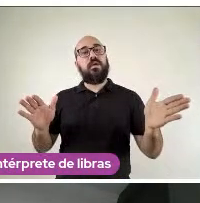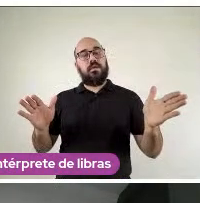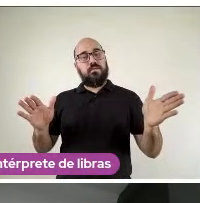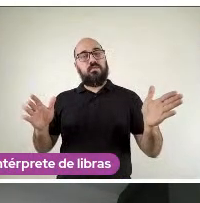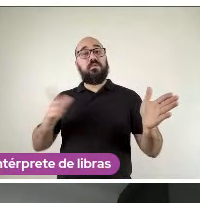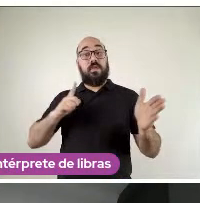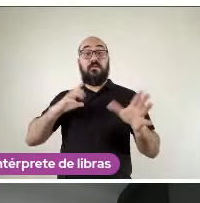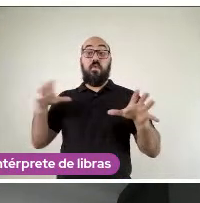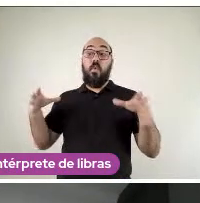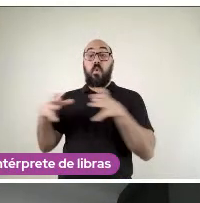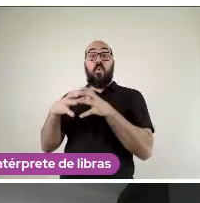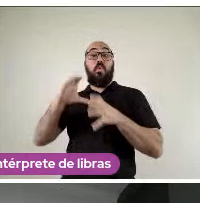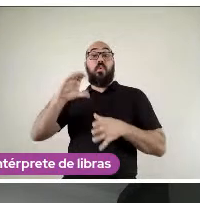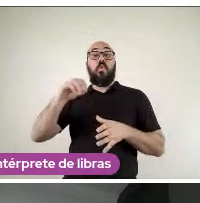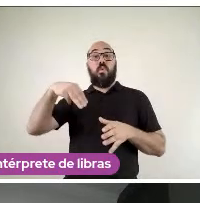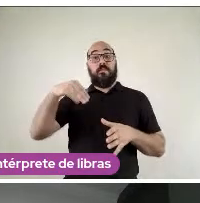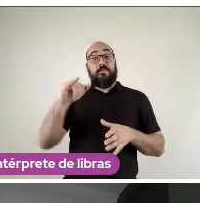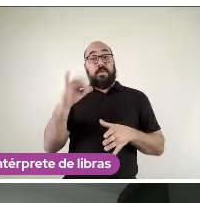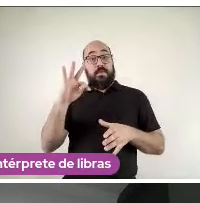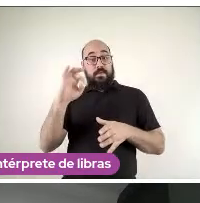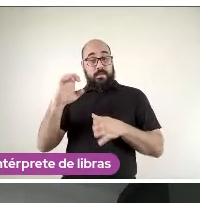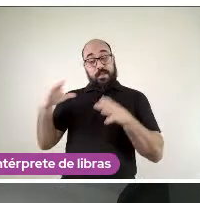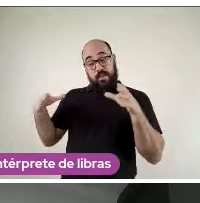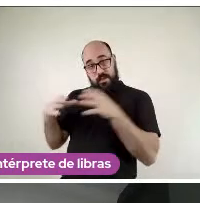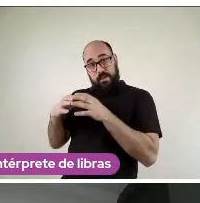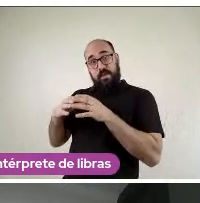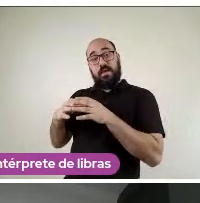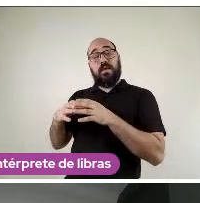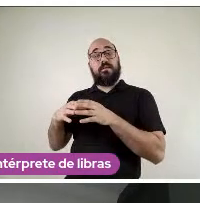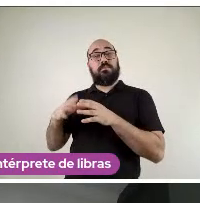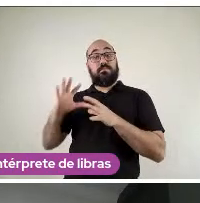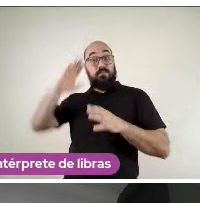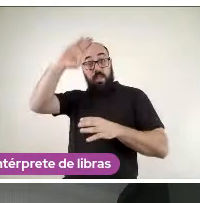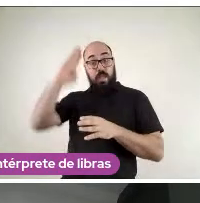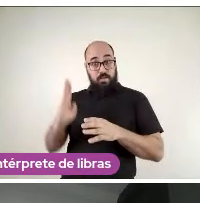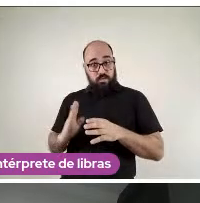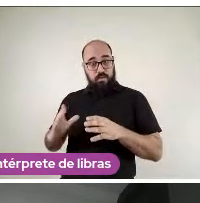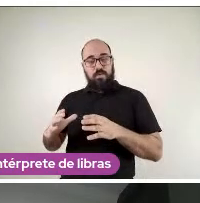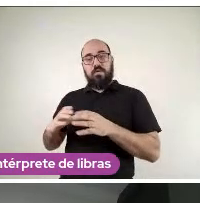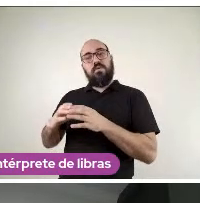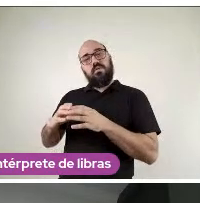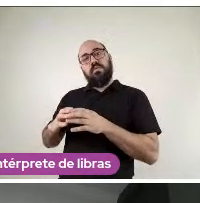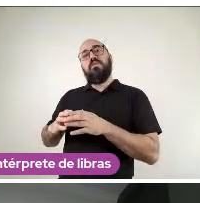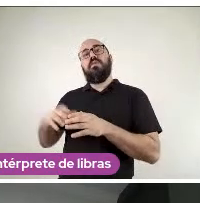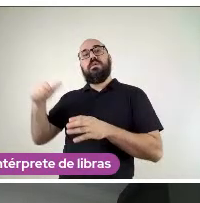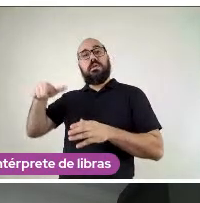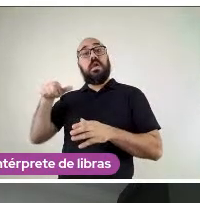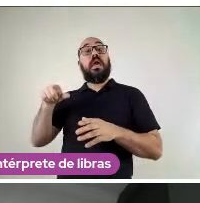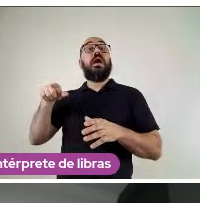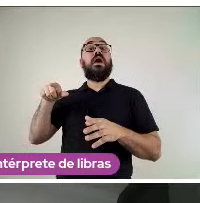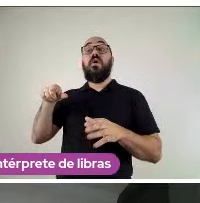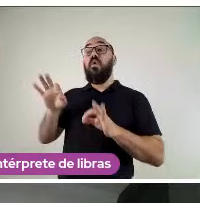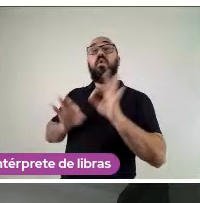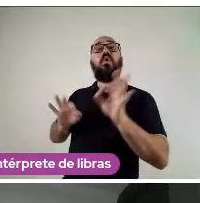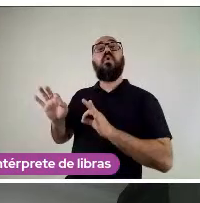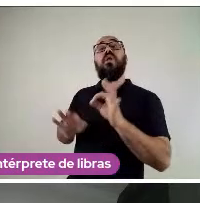Comitê Nacional para a década, que está sendo coordenado, liderado pelo Ministério de Ciência, Tecnologia e Inovações,